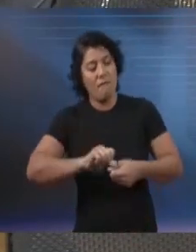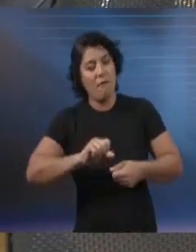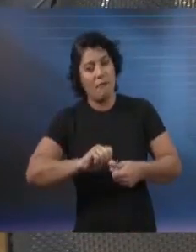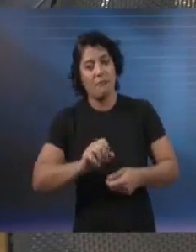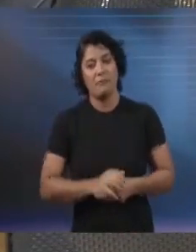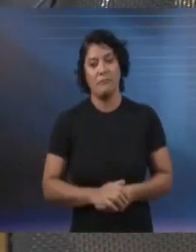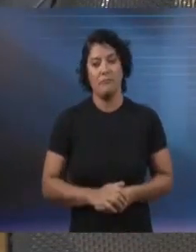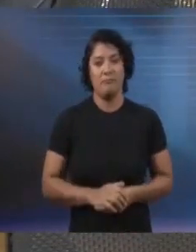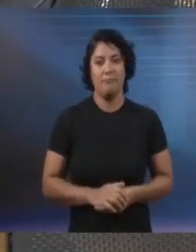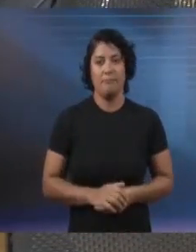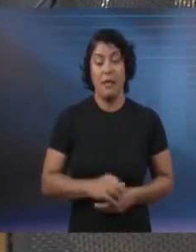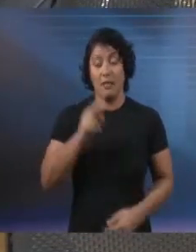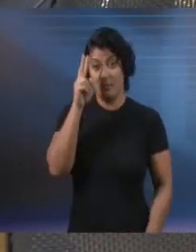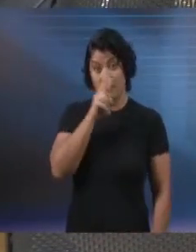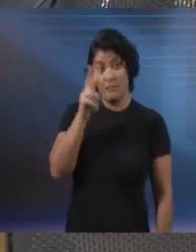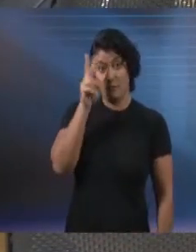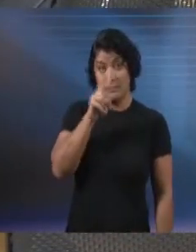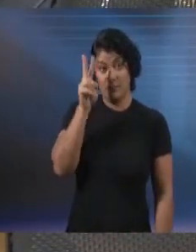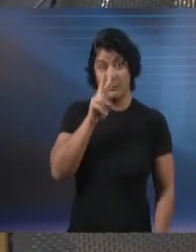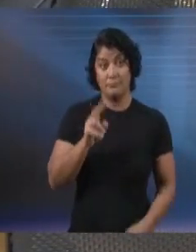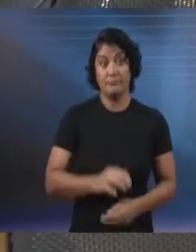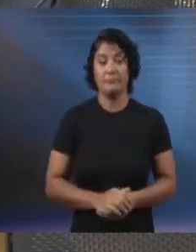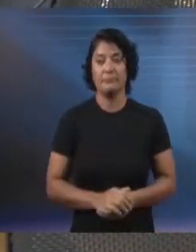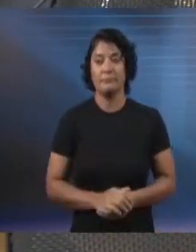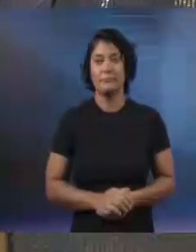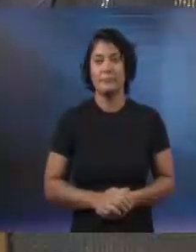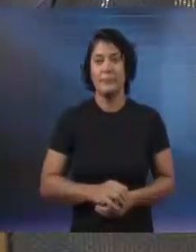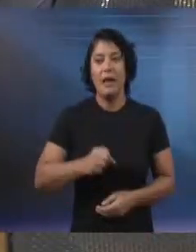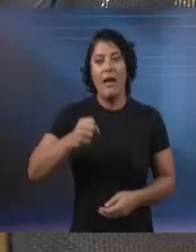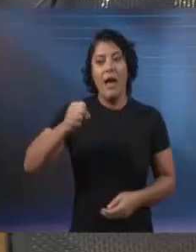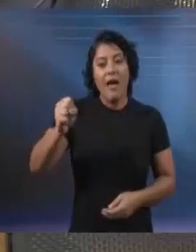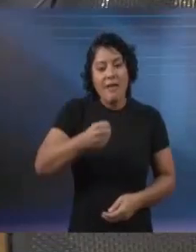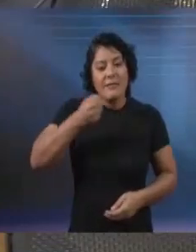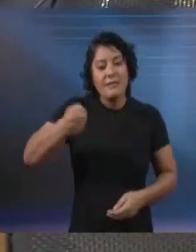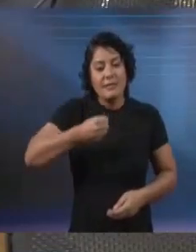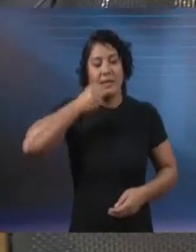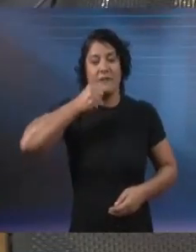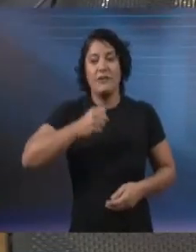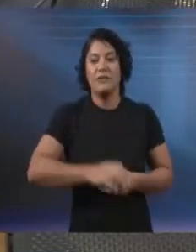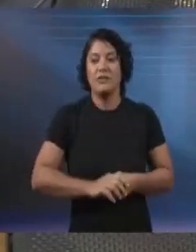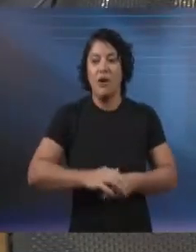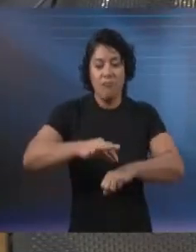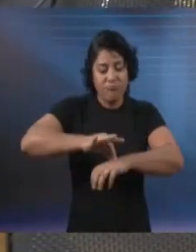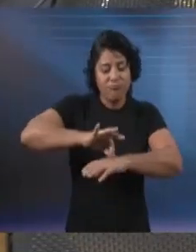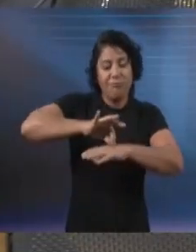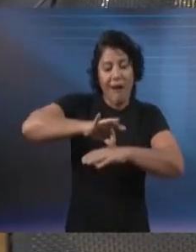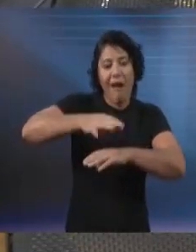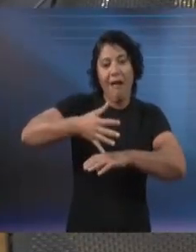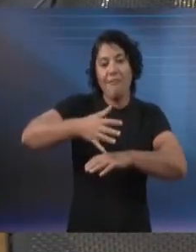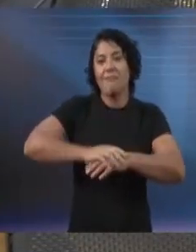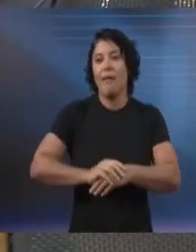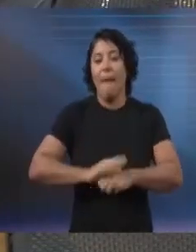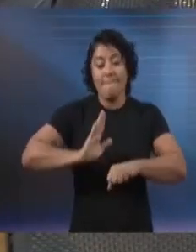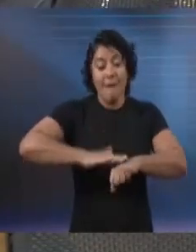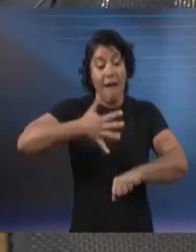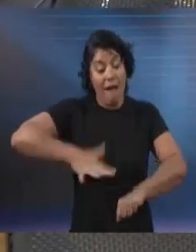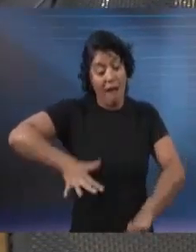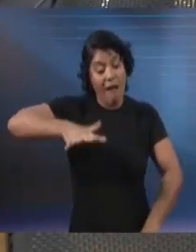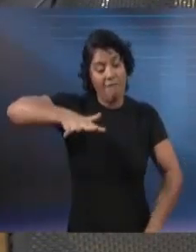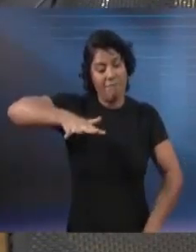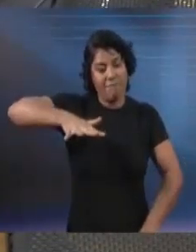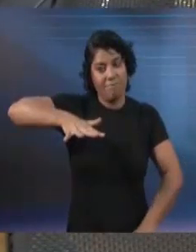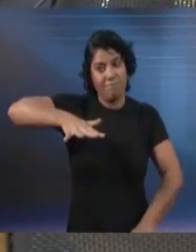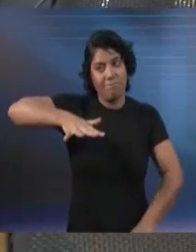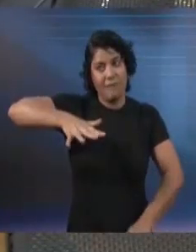né, lembrar que a cervejinha com a picanha vai ficar mais caro, porque alterando o imposto da